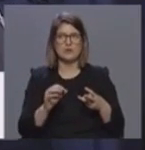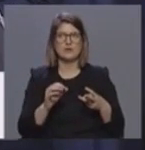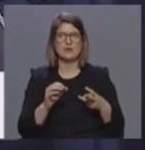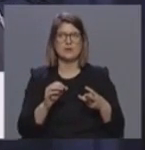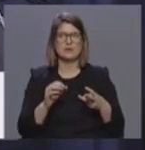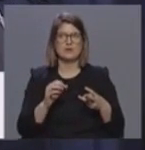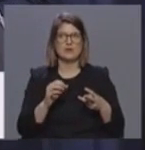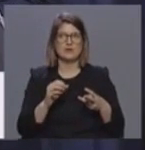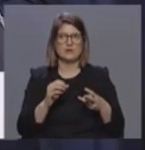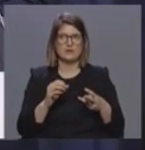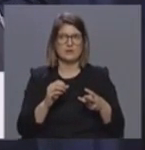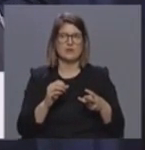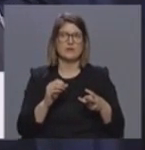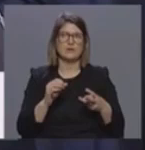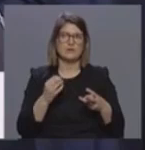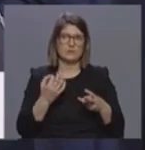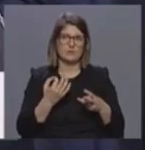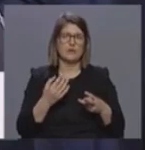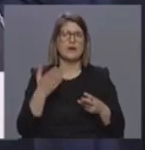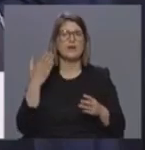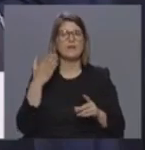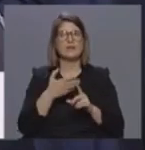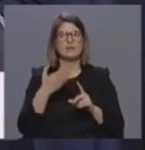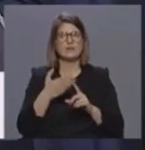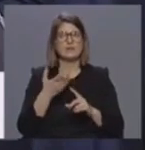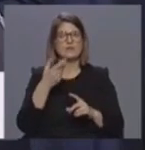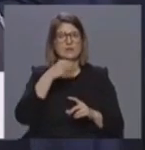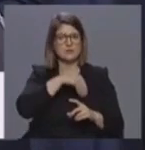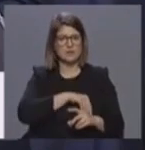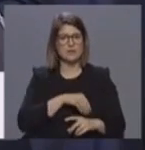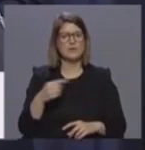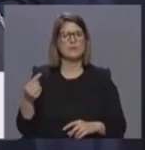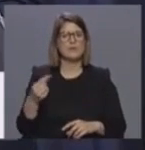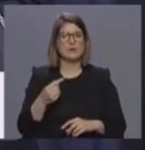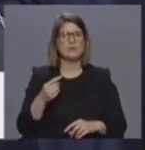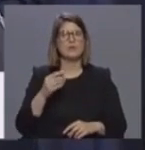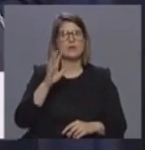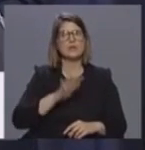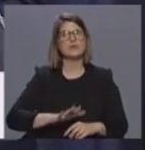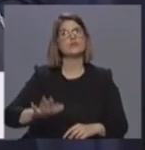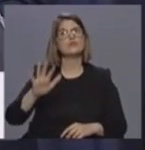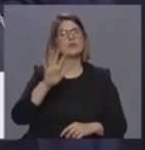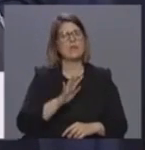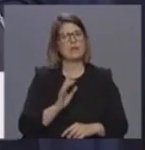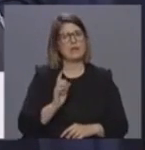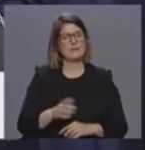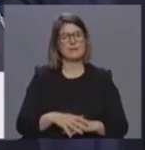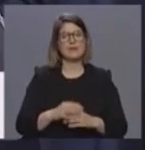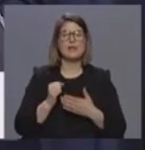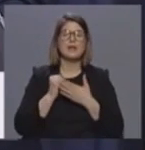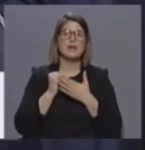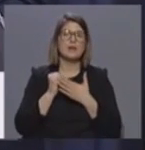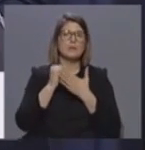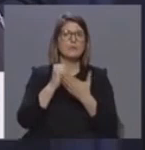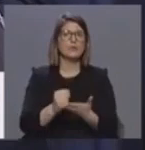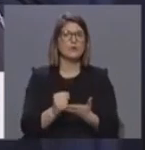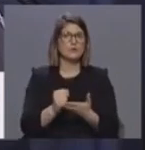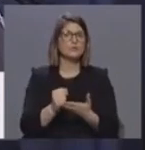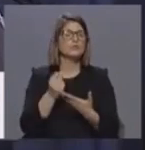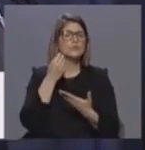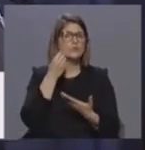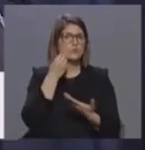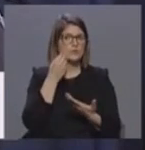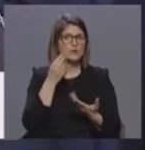empresa, tendo como referência o valor do salário mínimo regional. Este apoio será transformado